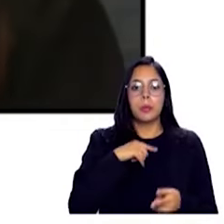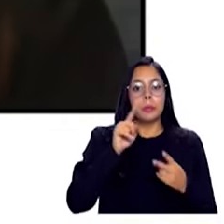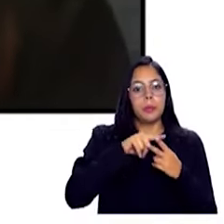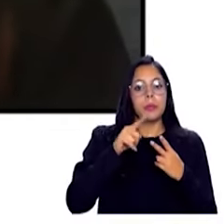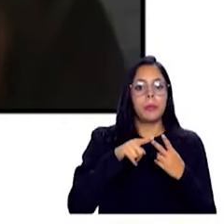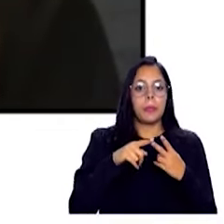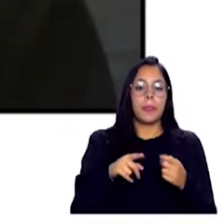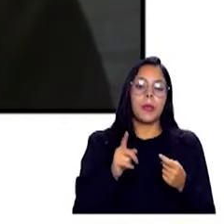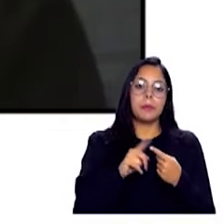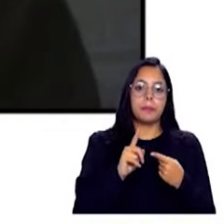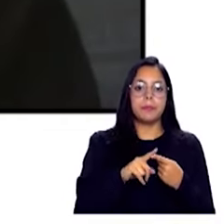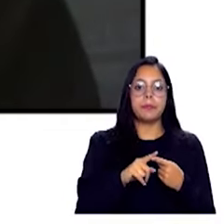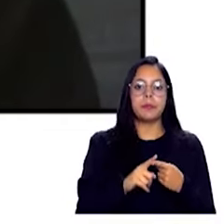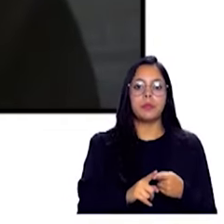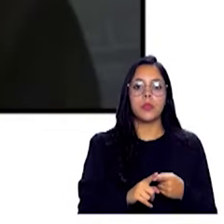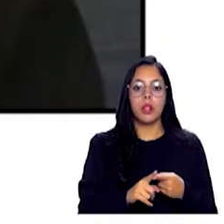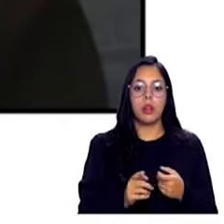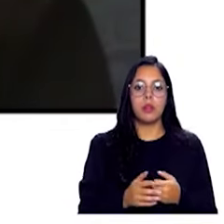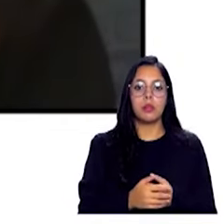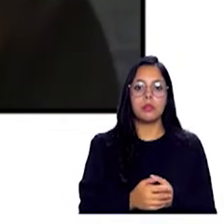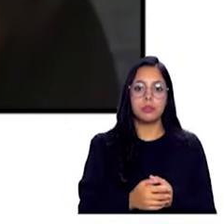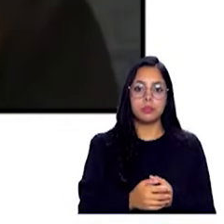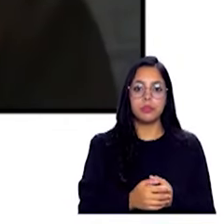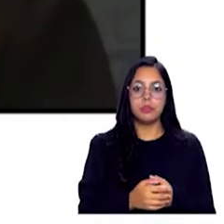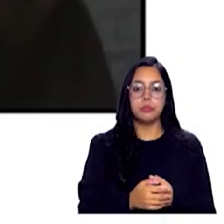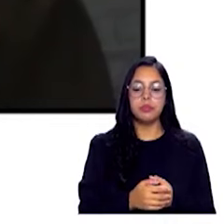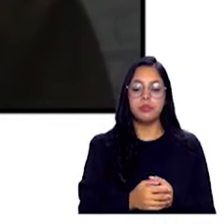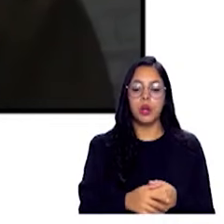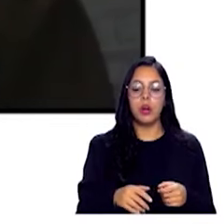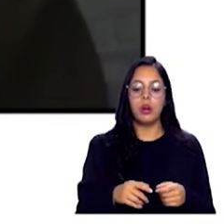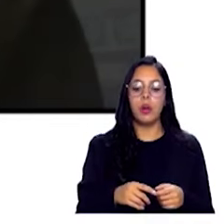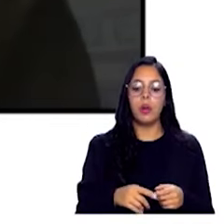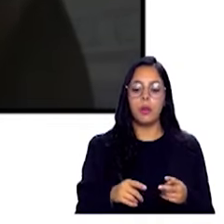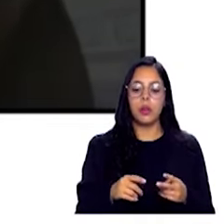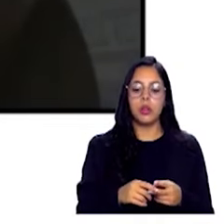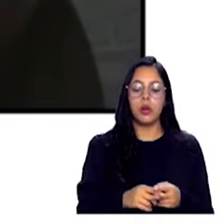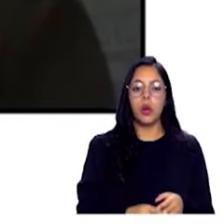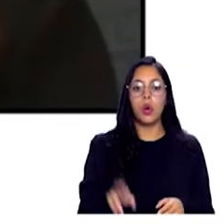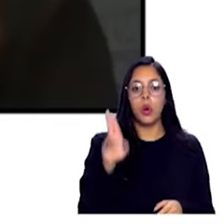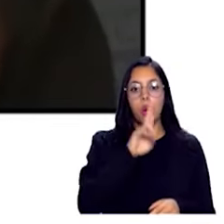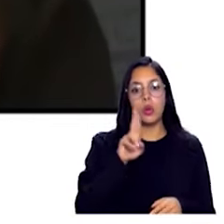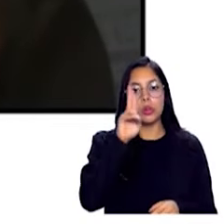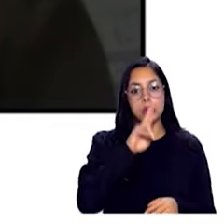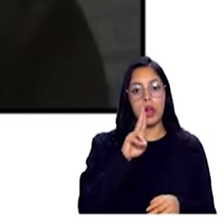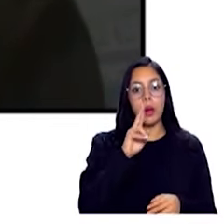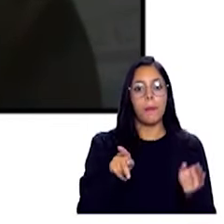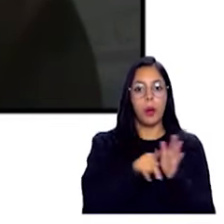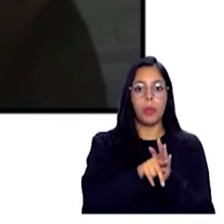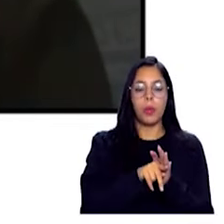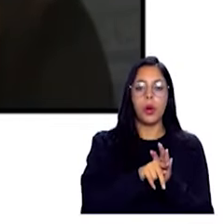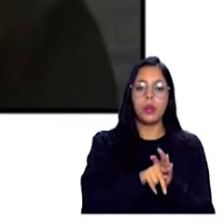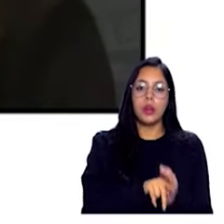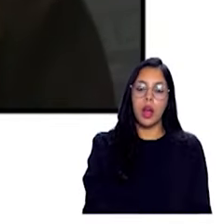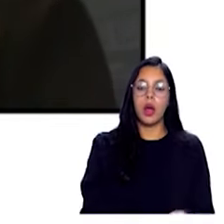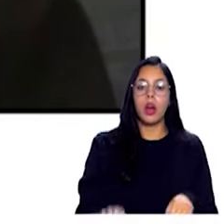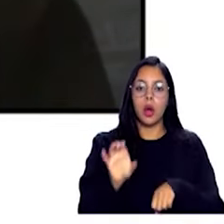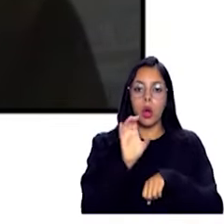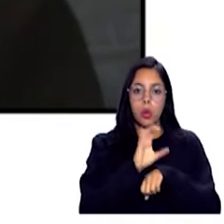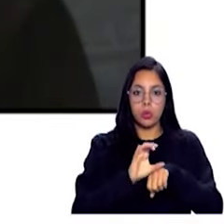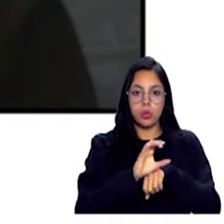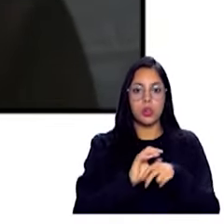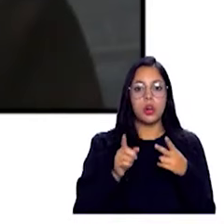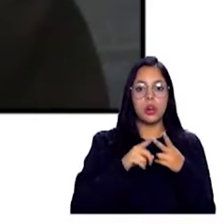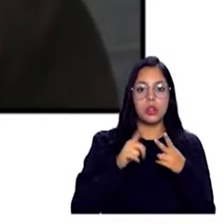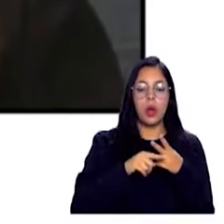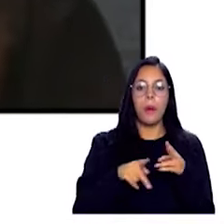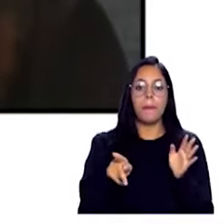tem o viés do ius constituciones e o viés do ius litigator e esse será o foco dessa minha a breve